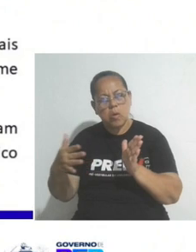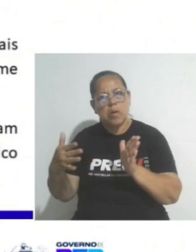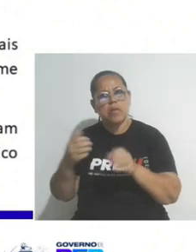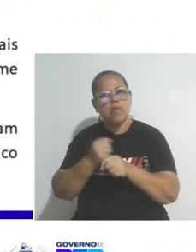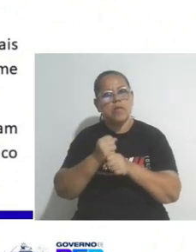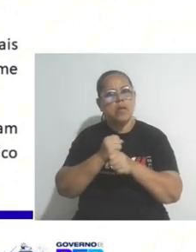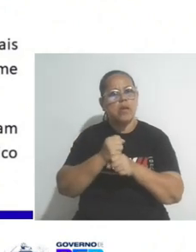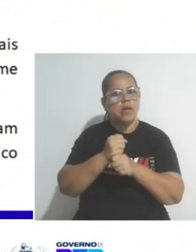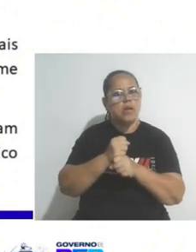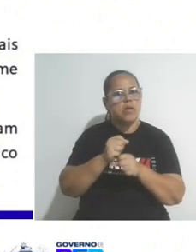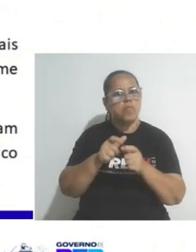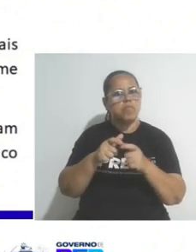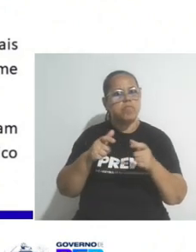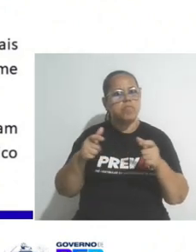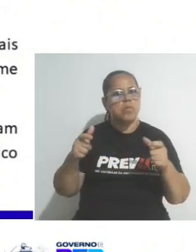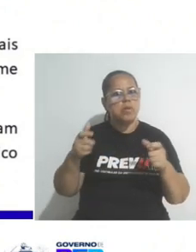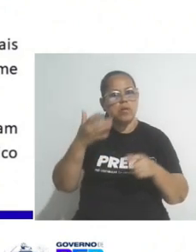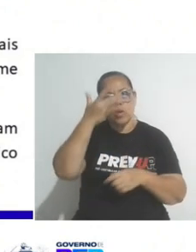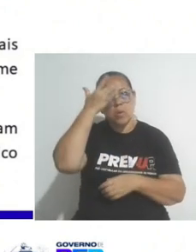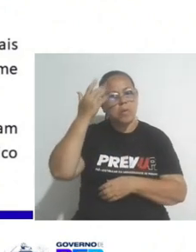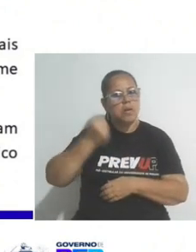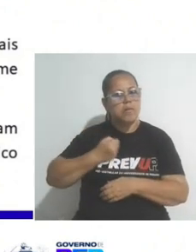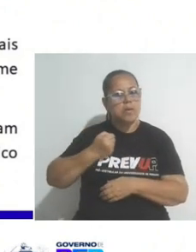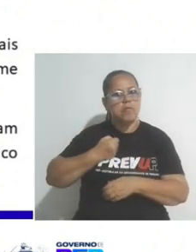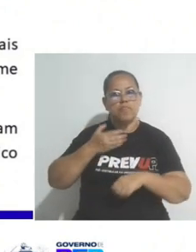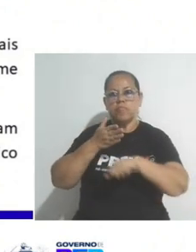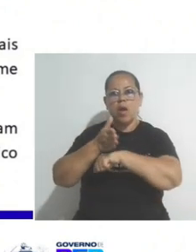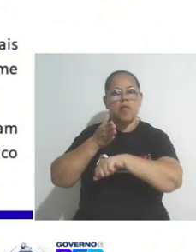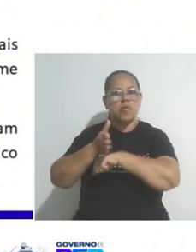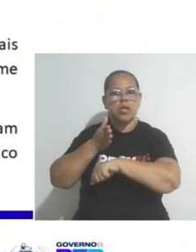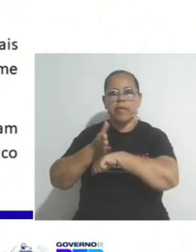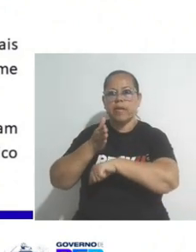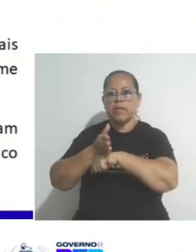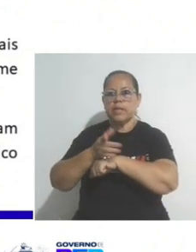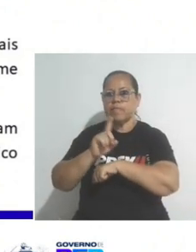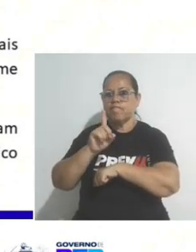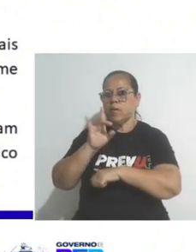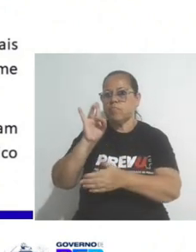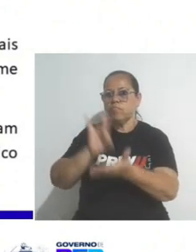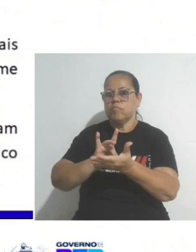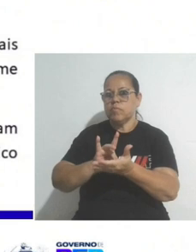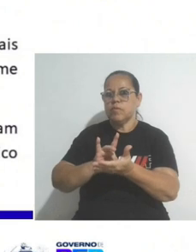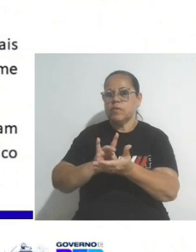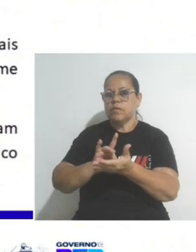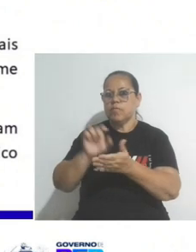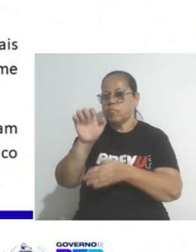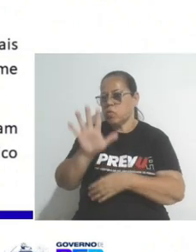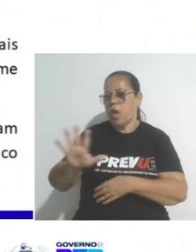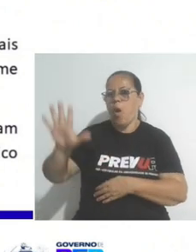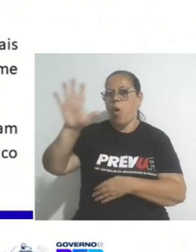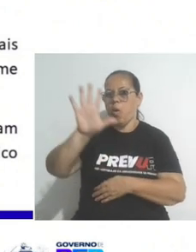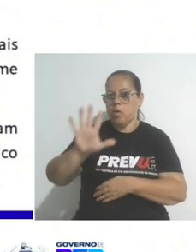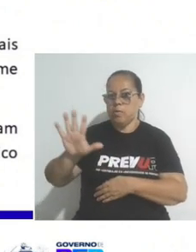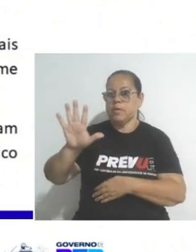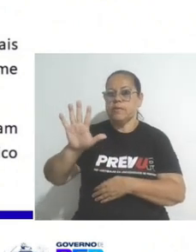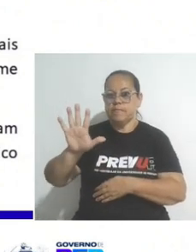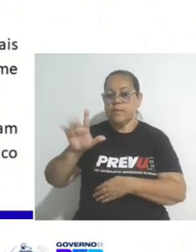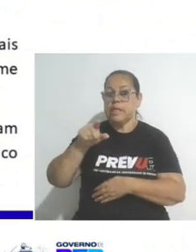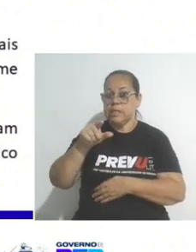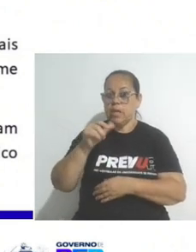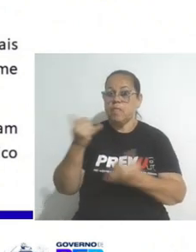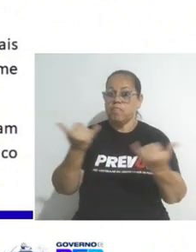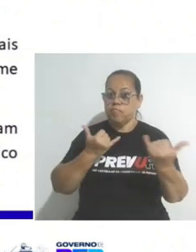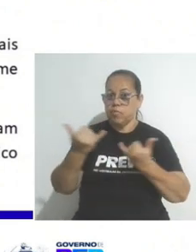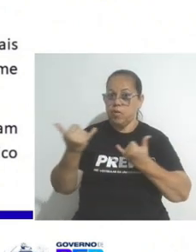absoluto de pessoas que entraram ilegalmente no continente europeu ok? esse é um dado